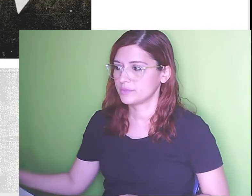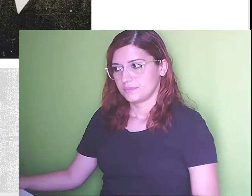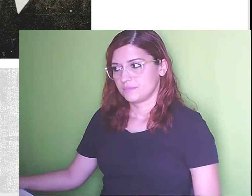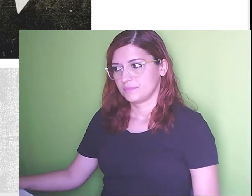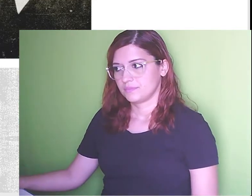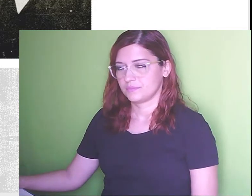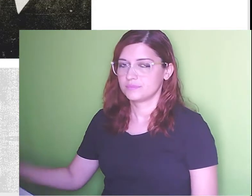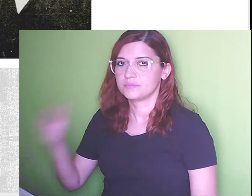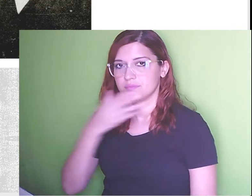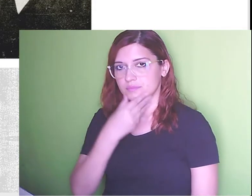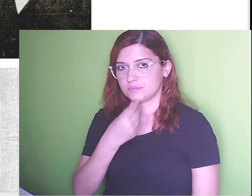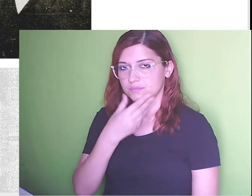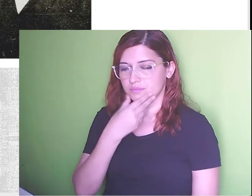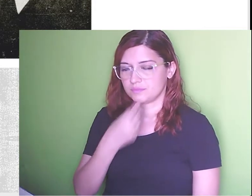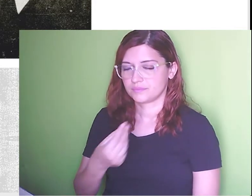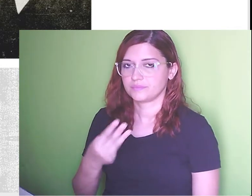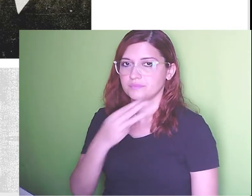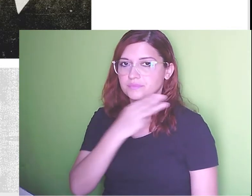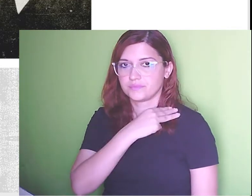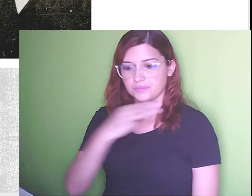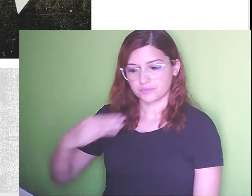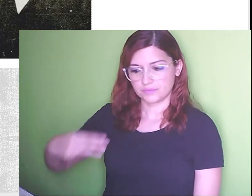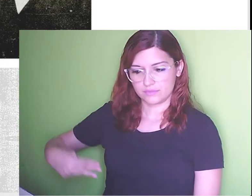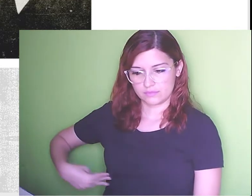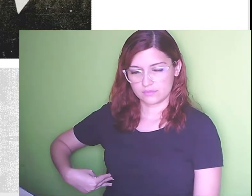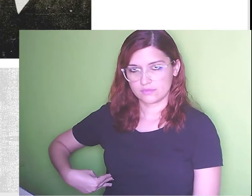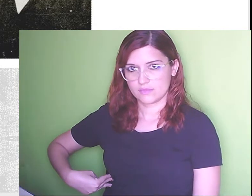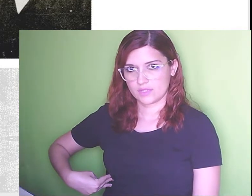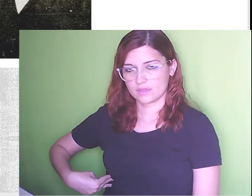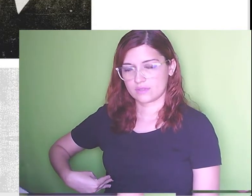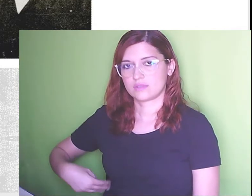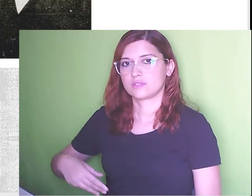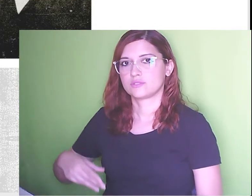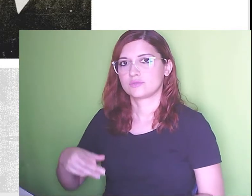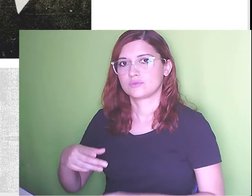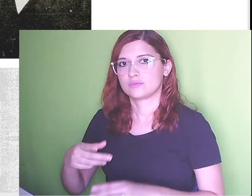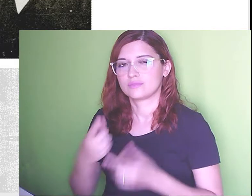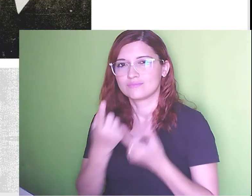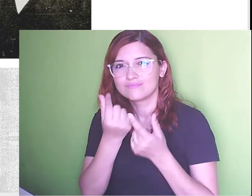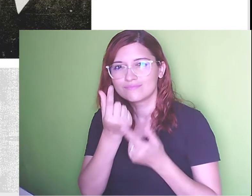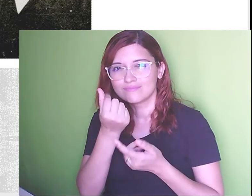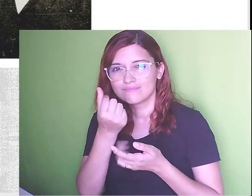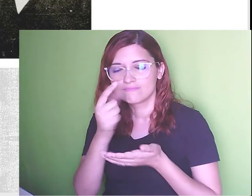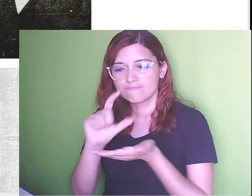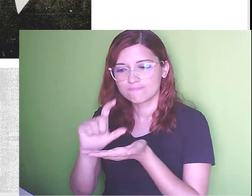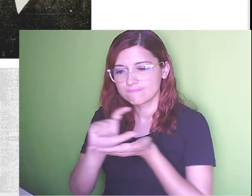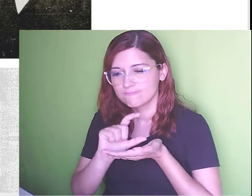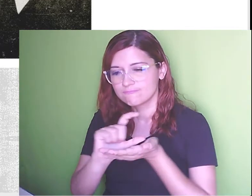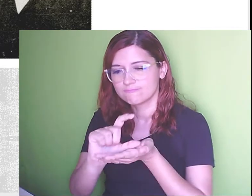Veja esse senhor aqui, Rui Barbosa. Ele foi ministro da Fazenda.